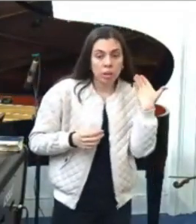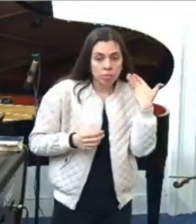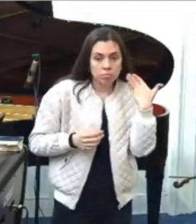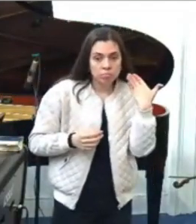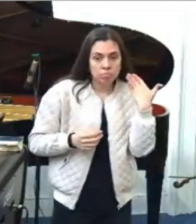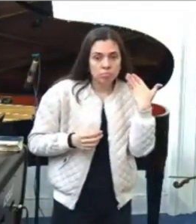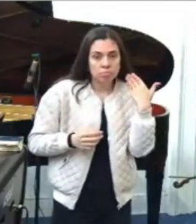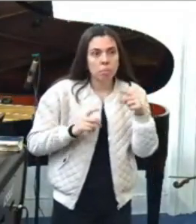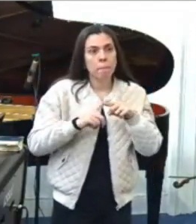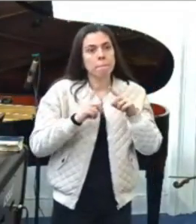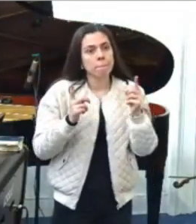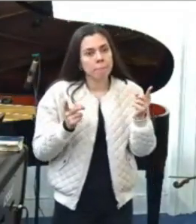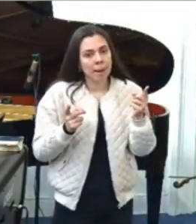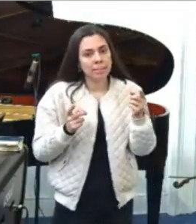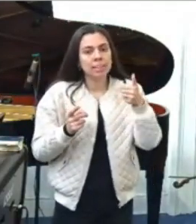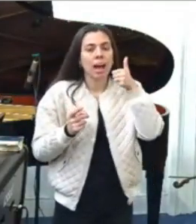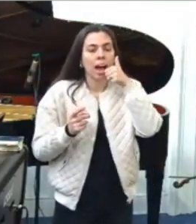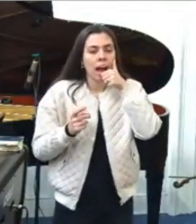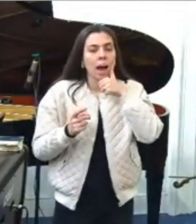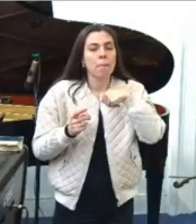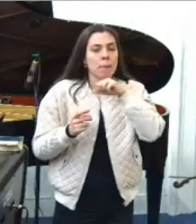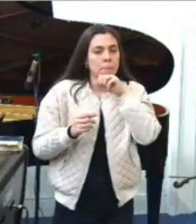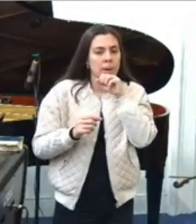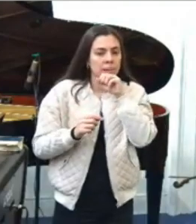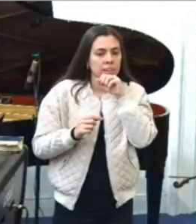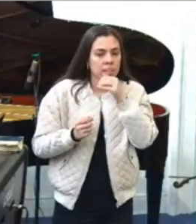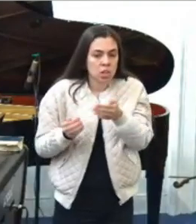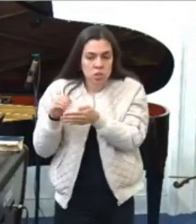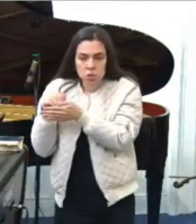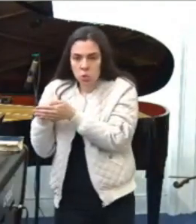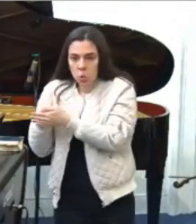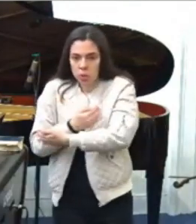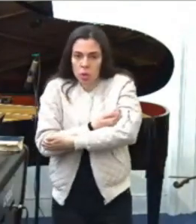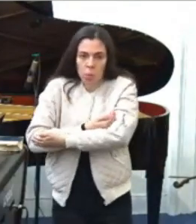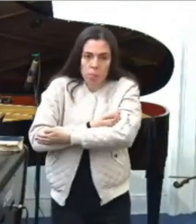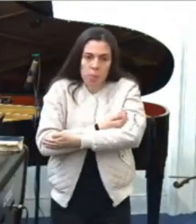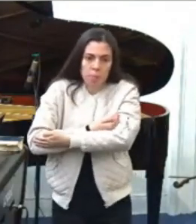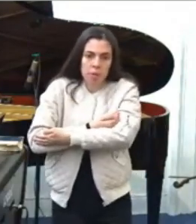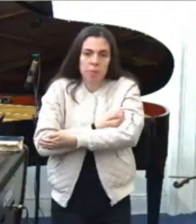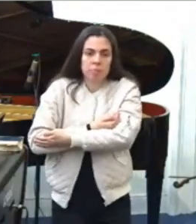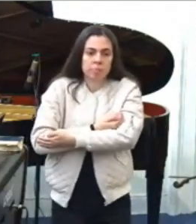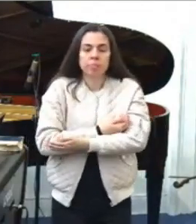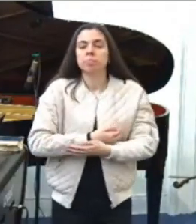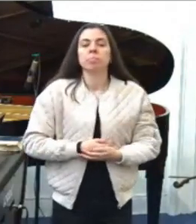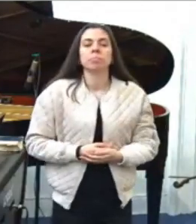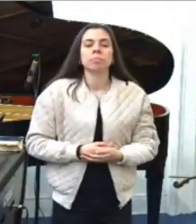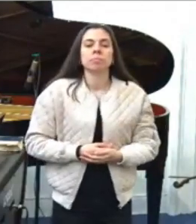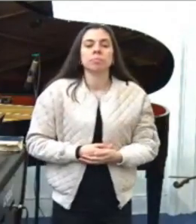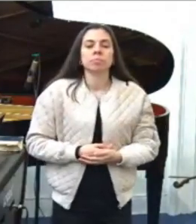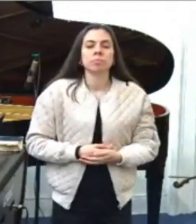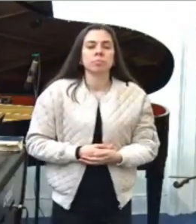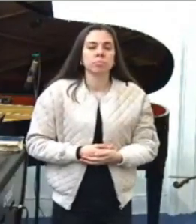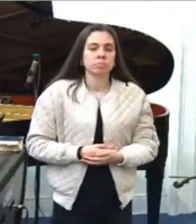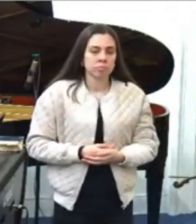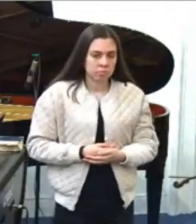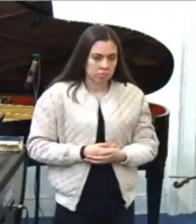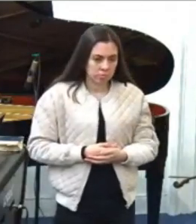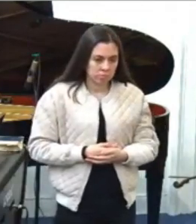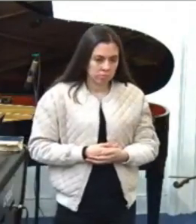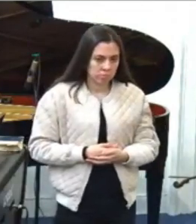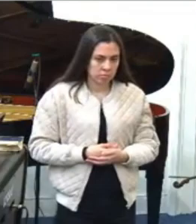chamada Atalia, que adentrou a casa do rei Davi e mandou matar todos os filhos de Davi.